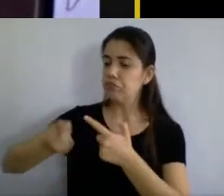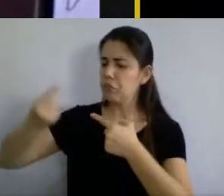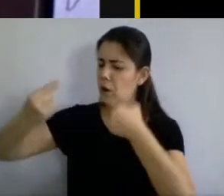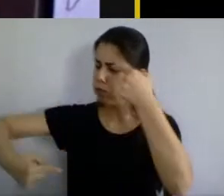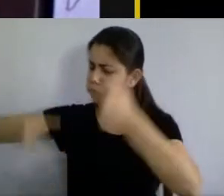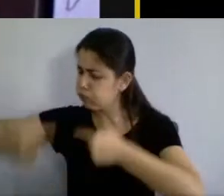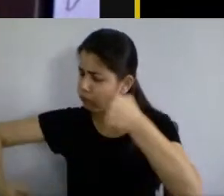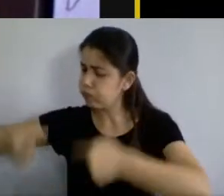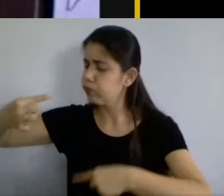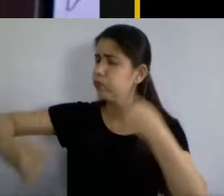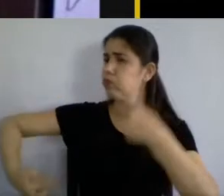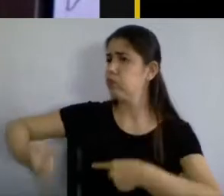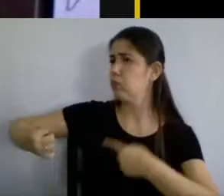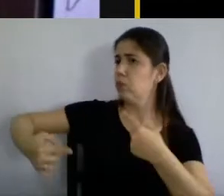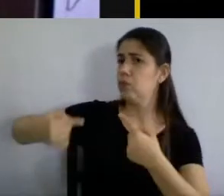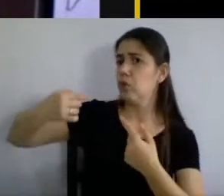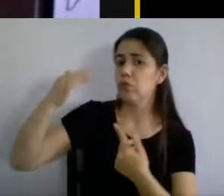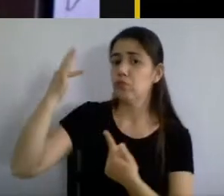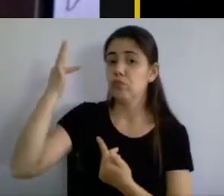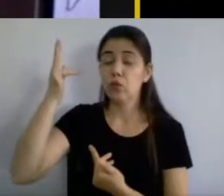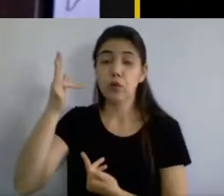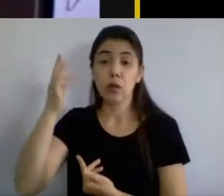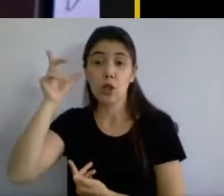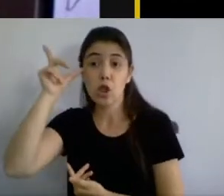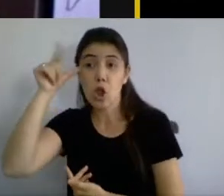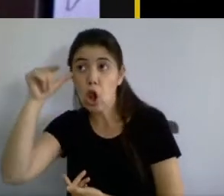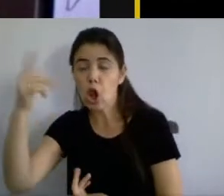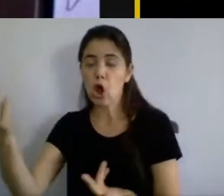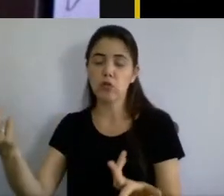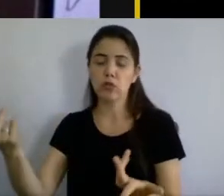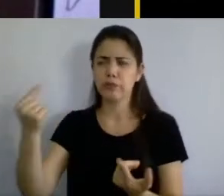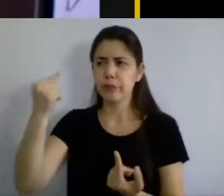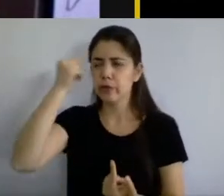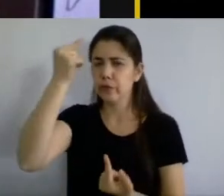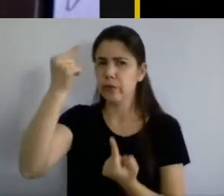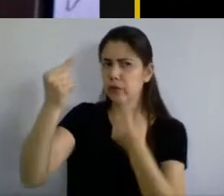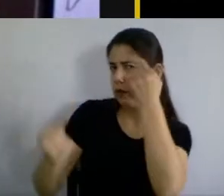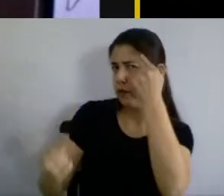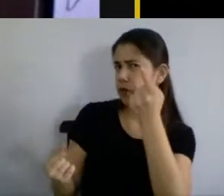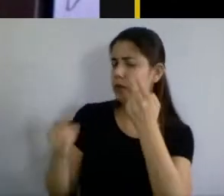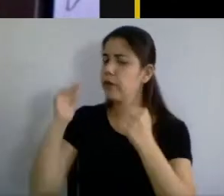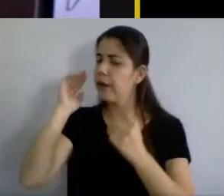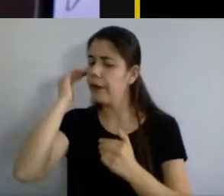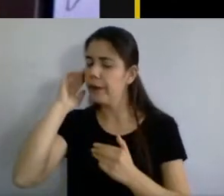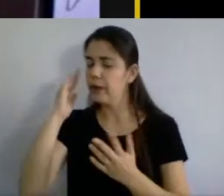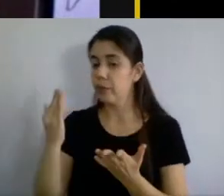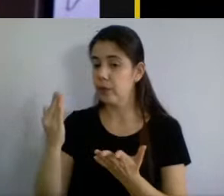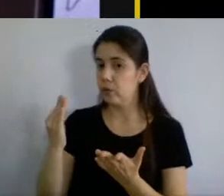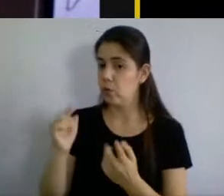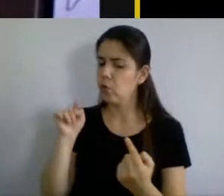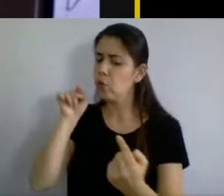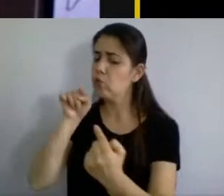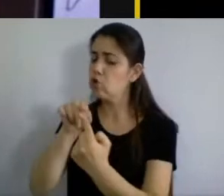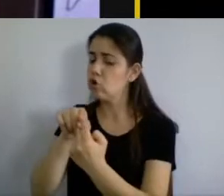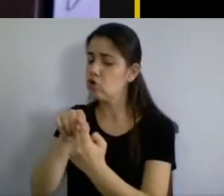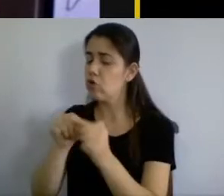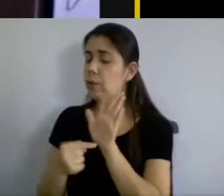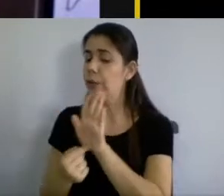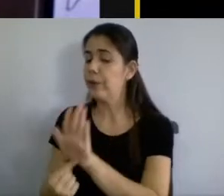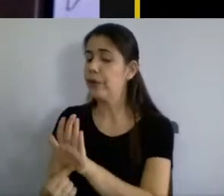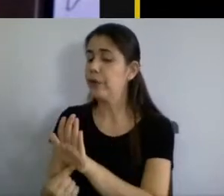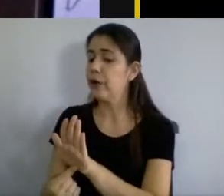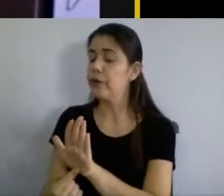lógicas e fazem deduções que têm por objetivo o estabelecimento da verdade. Agora, os